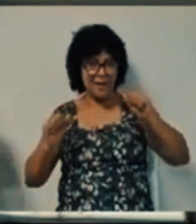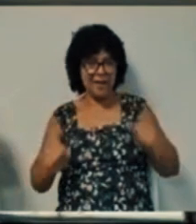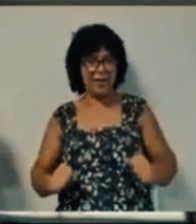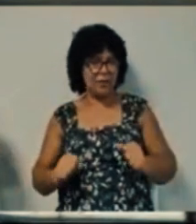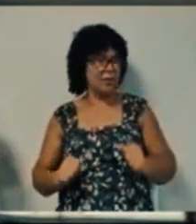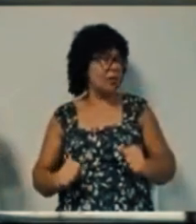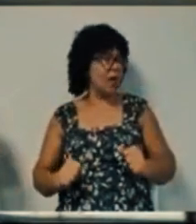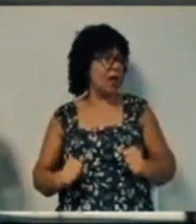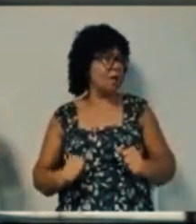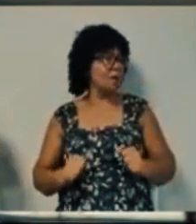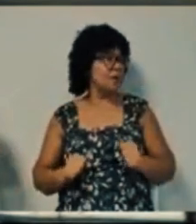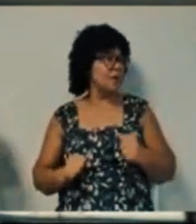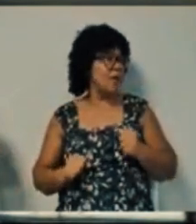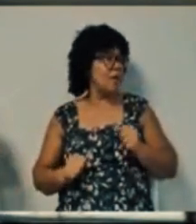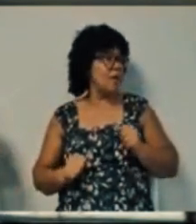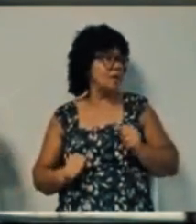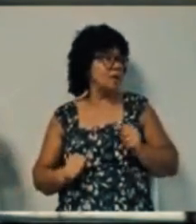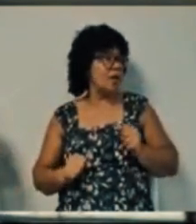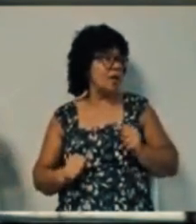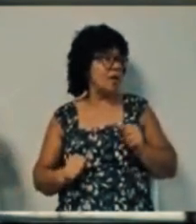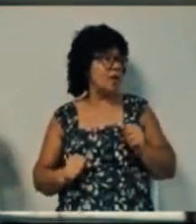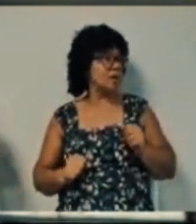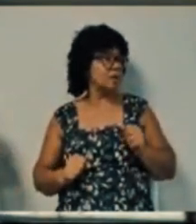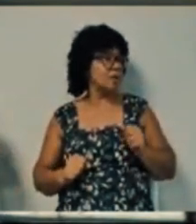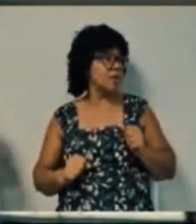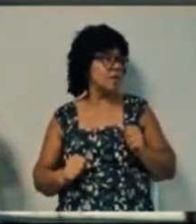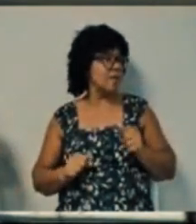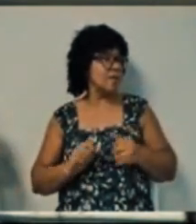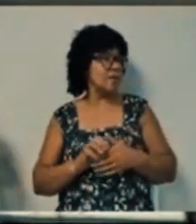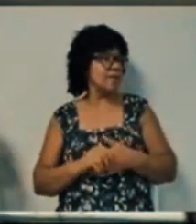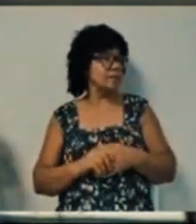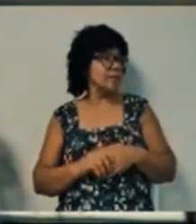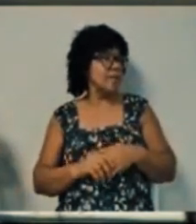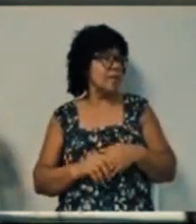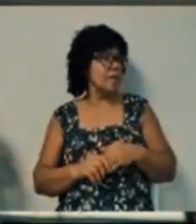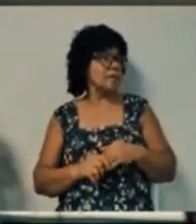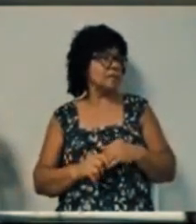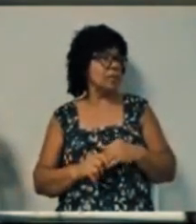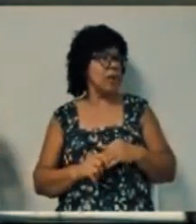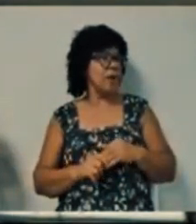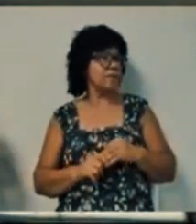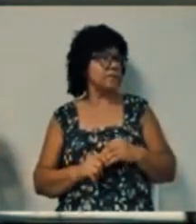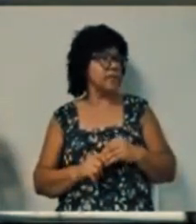não, e nem base para hoje alguém pegar essas